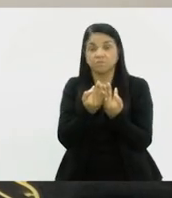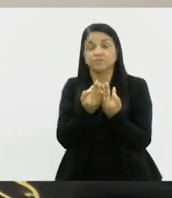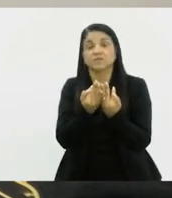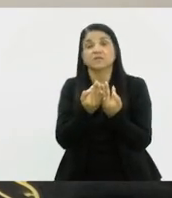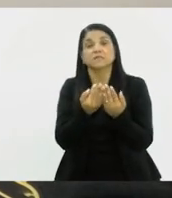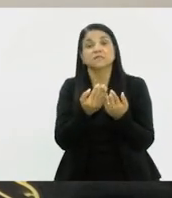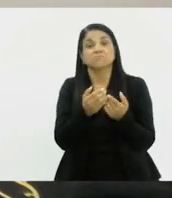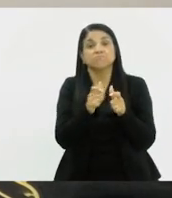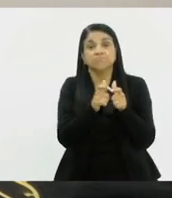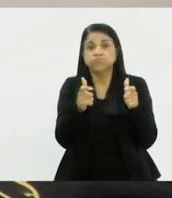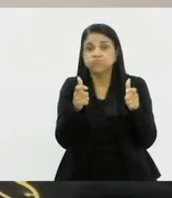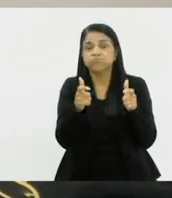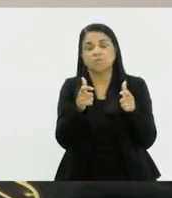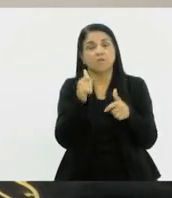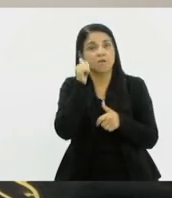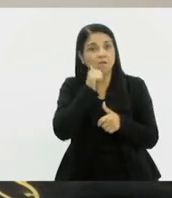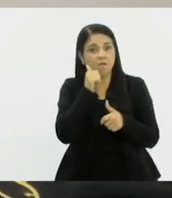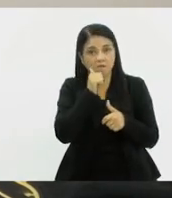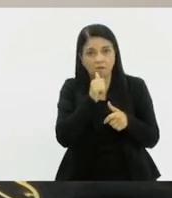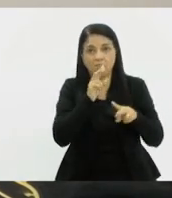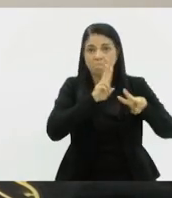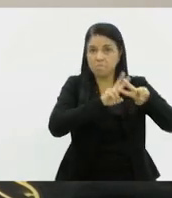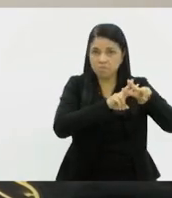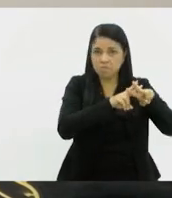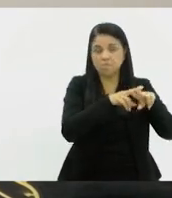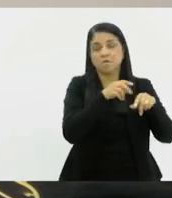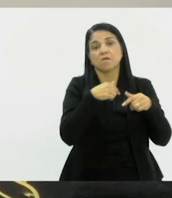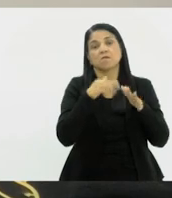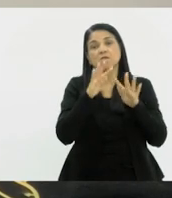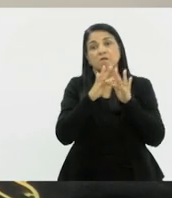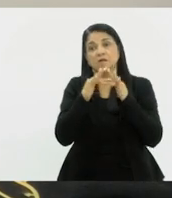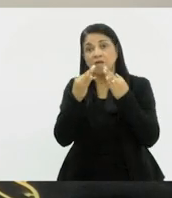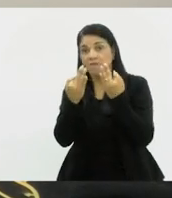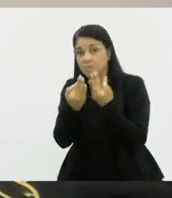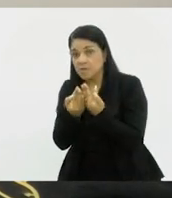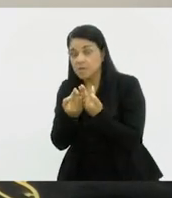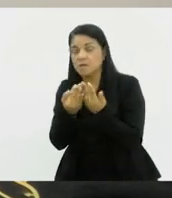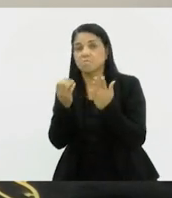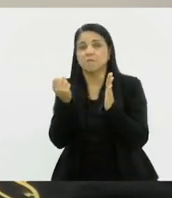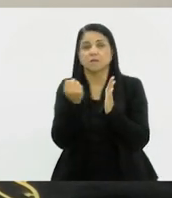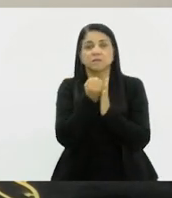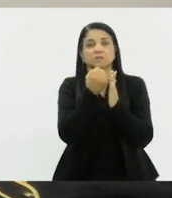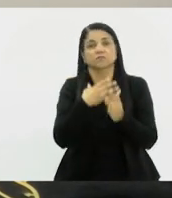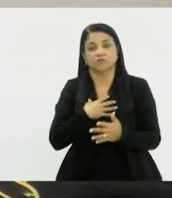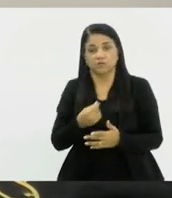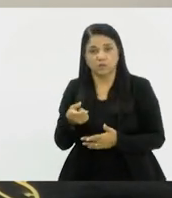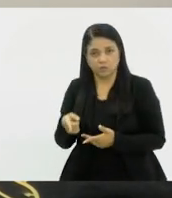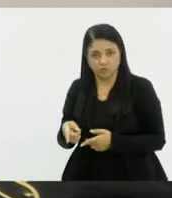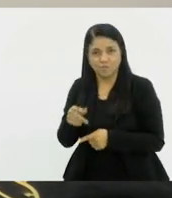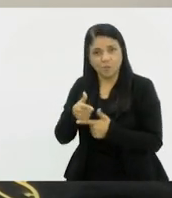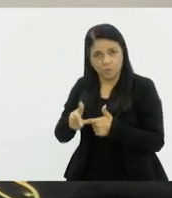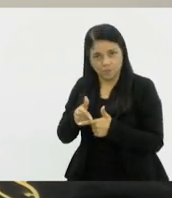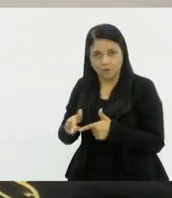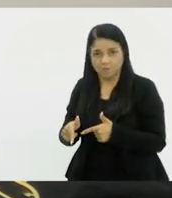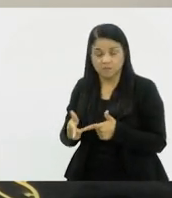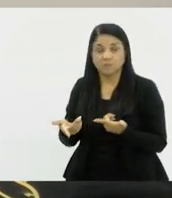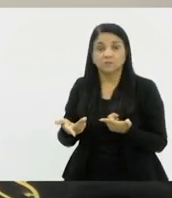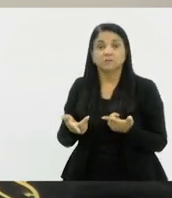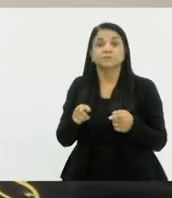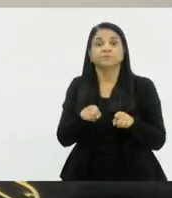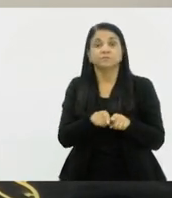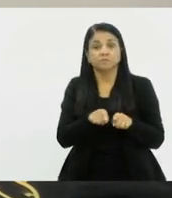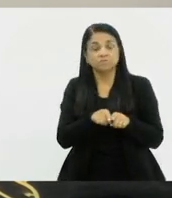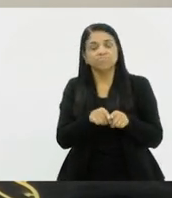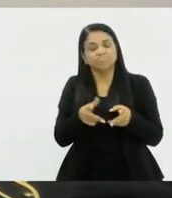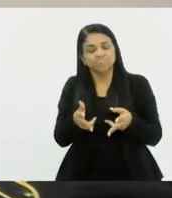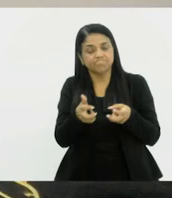cada vez mais sendo encarceradas com com questões das suas famílias impactando nos seus filhos e também a gente Verifica que